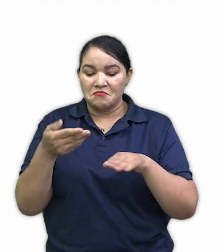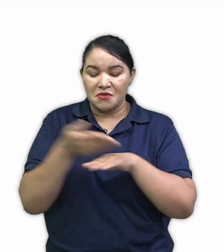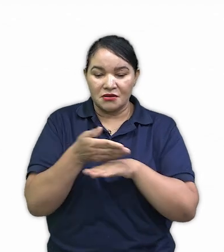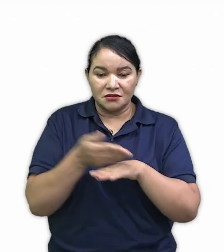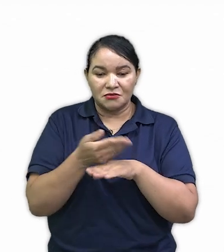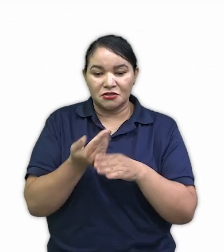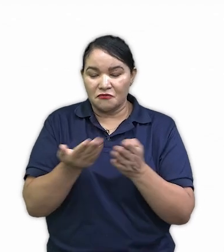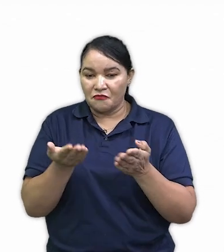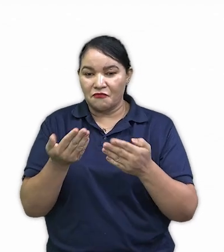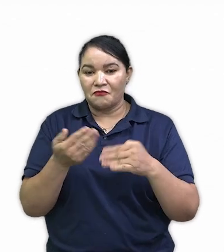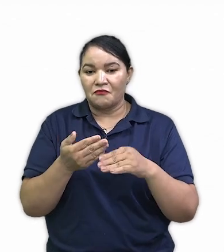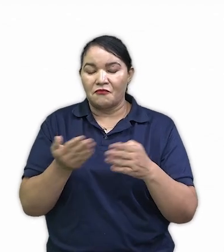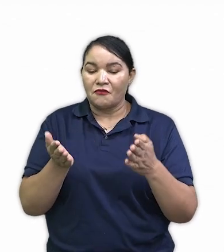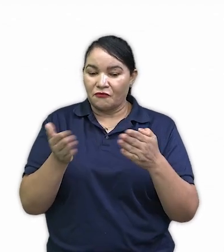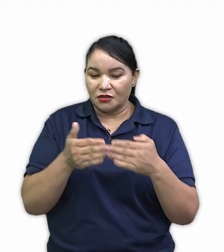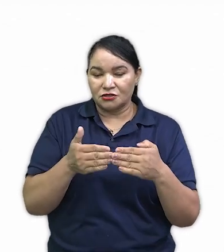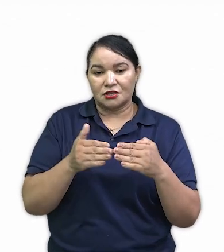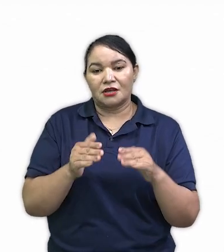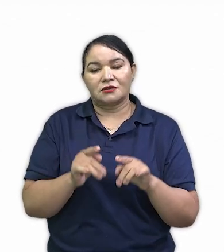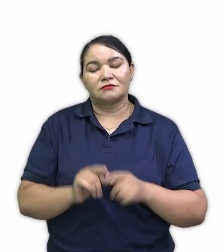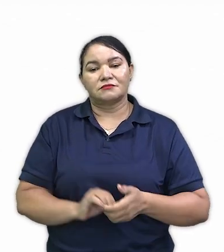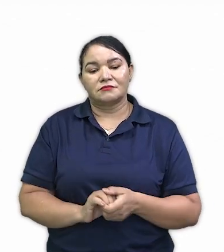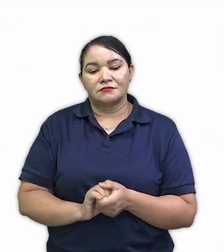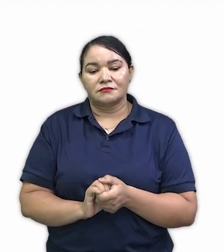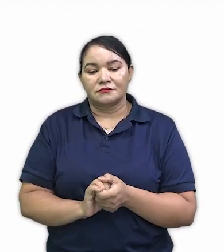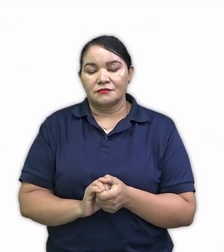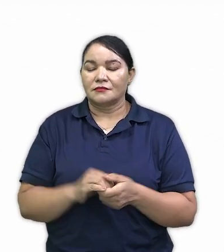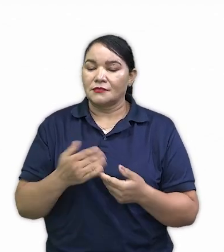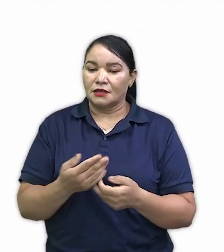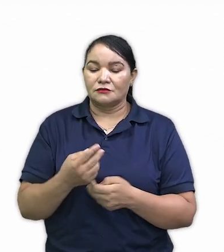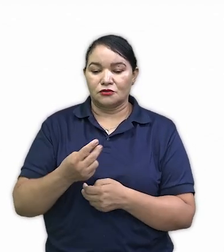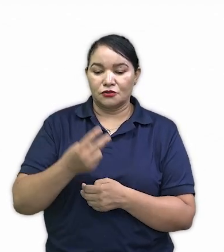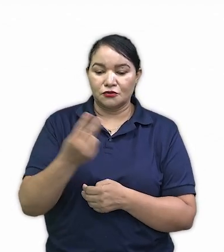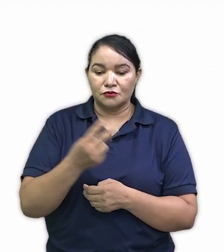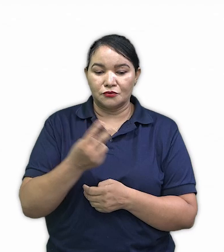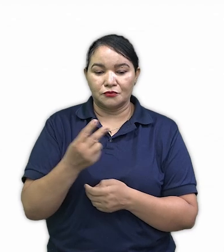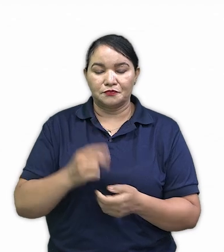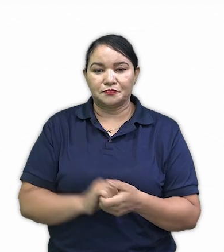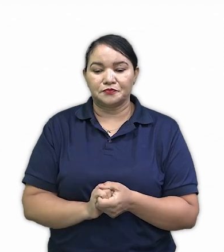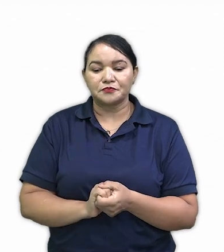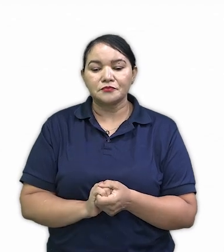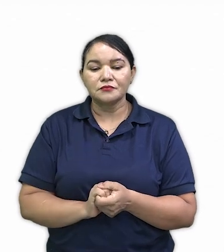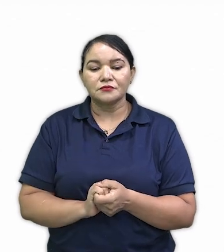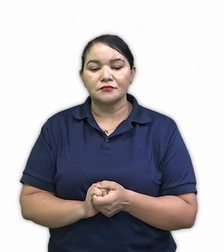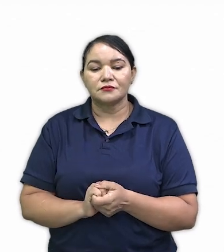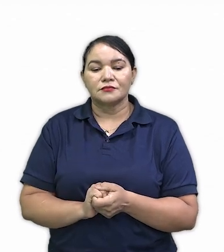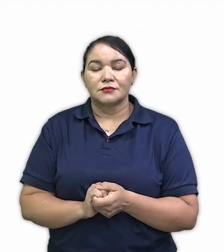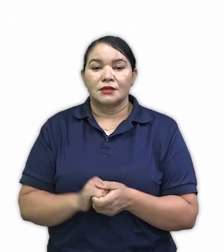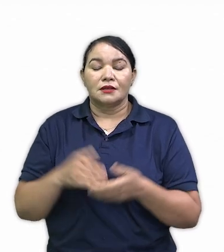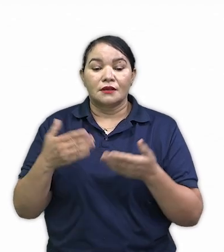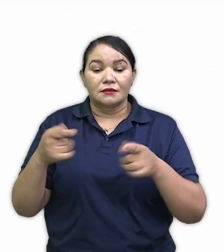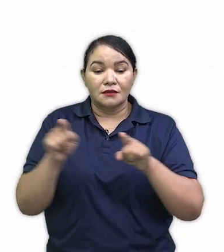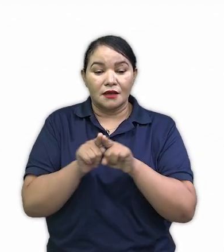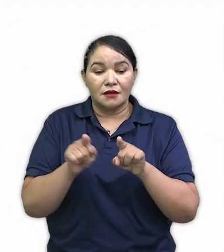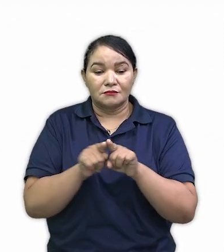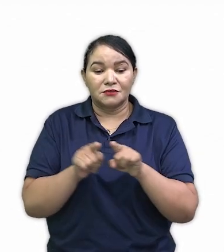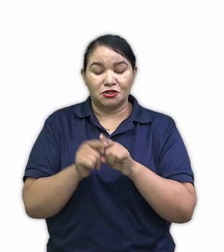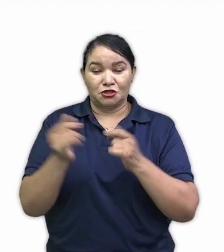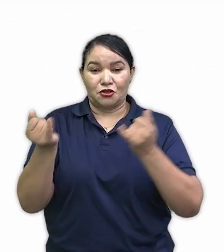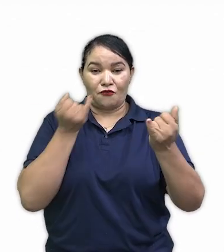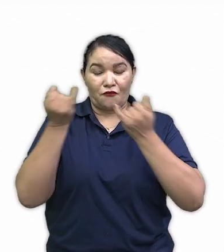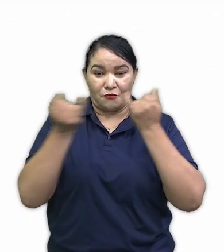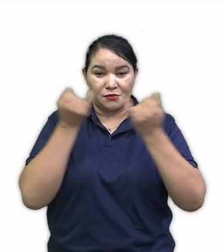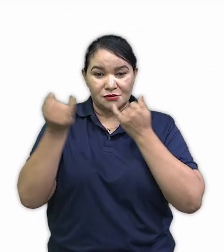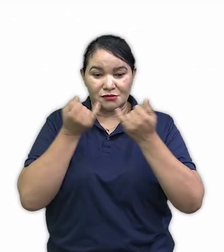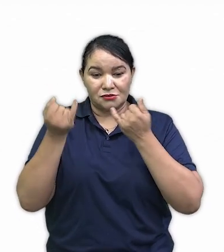à participação. Esse é o primeiro ponto. Qual é o segundo ponto, professor? Vamos lá. O segundo ponto diz assim, olha, o consumo